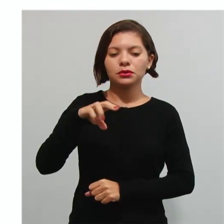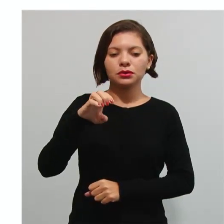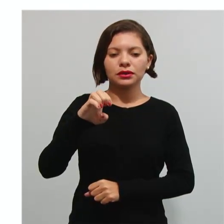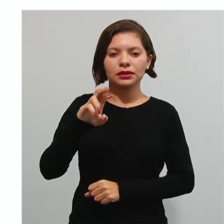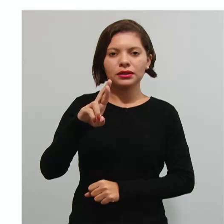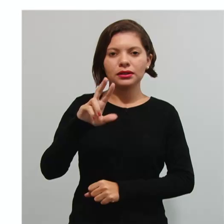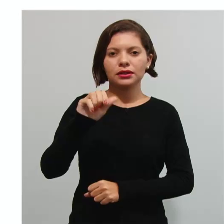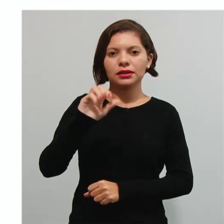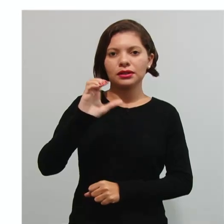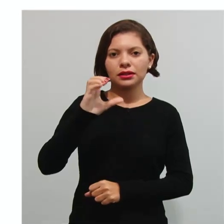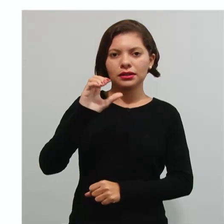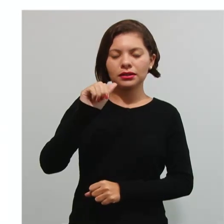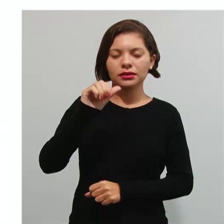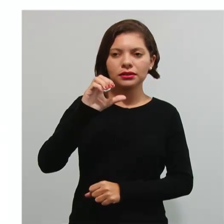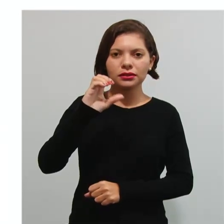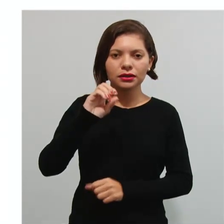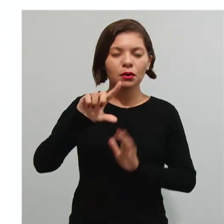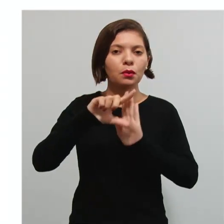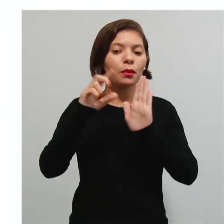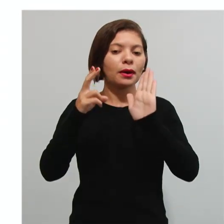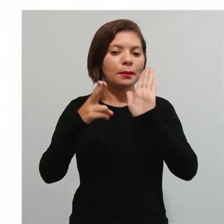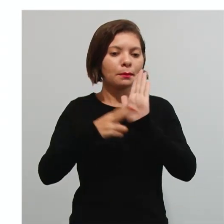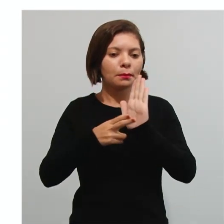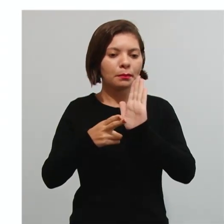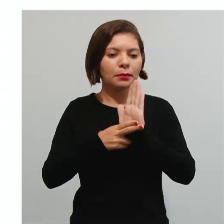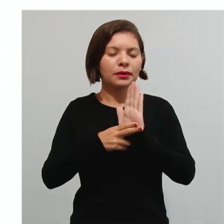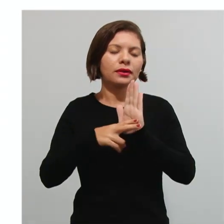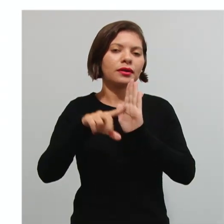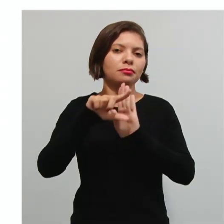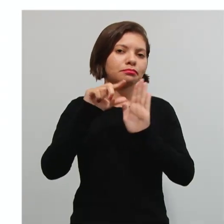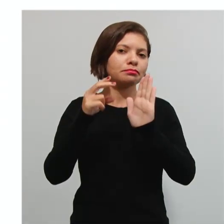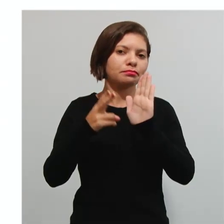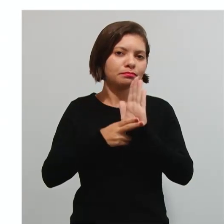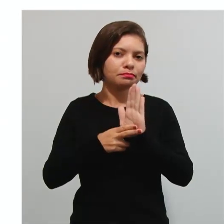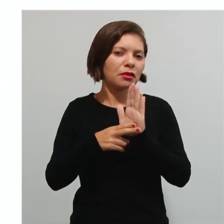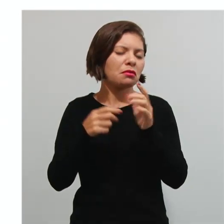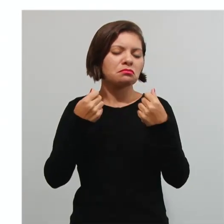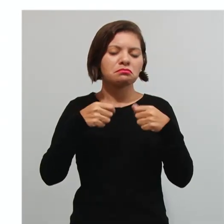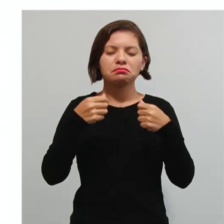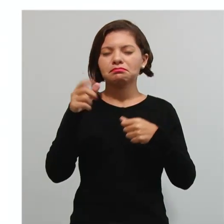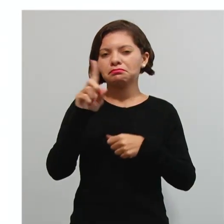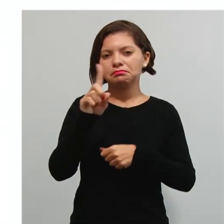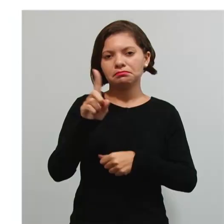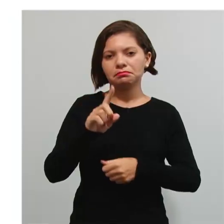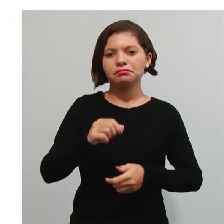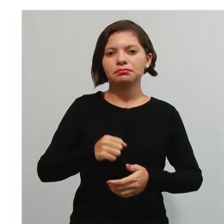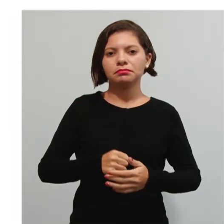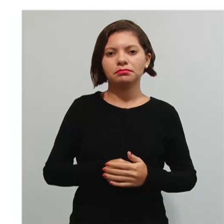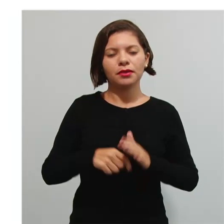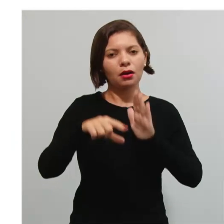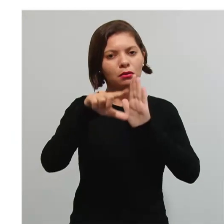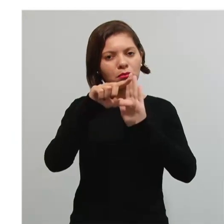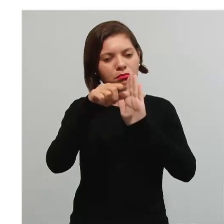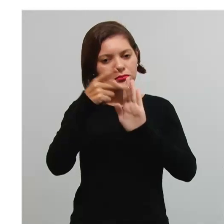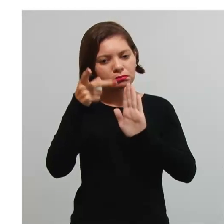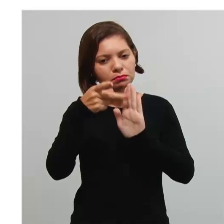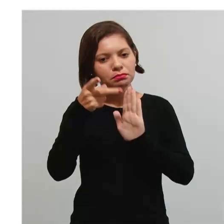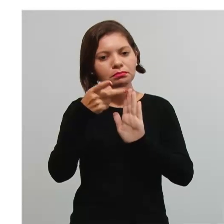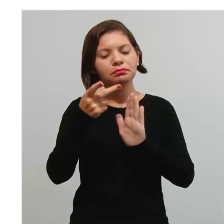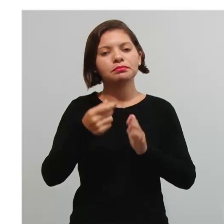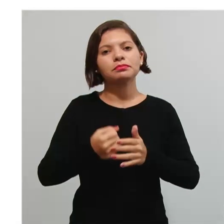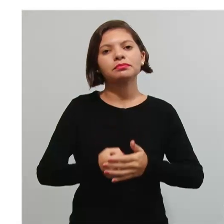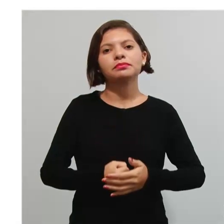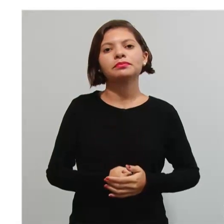exemplo, aí a ementa é suprimida, né? Ela não precisa ter na portaria, não precisa